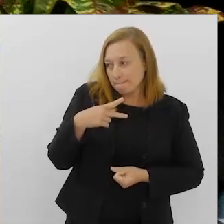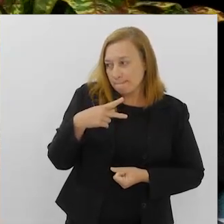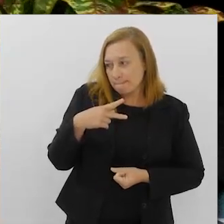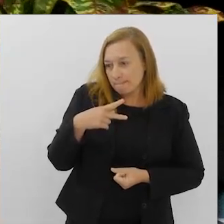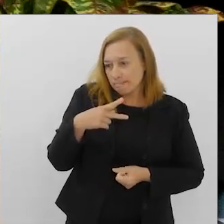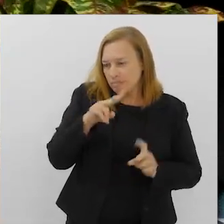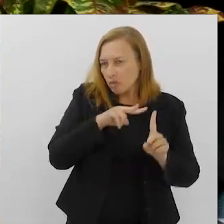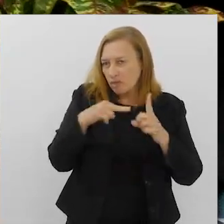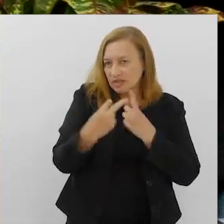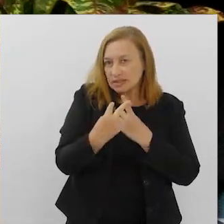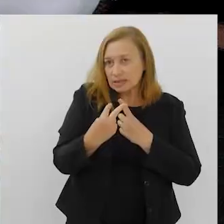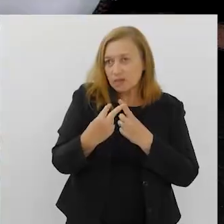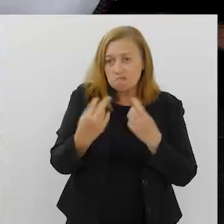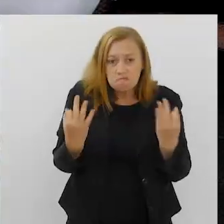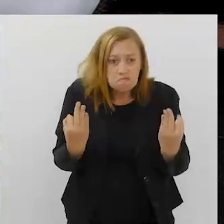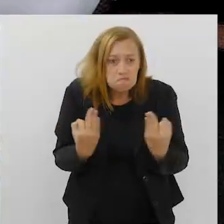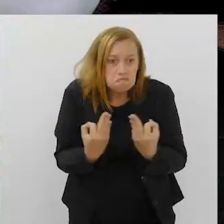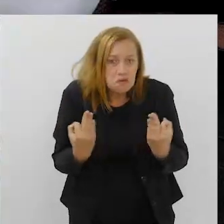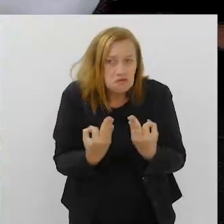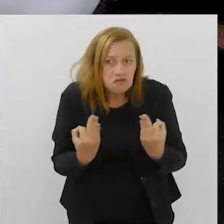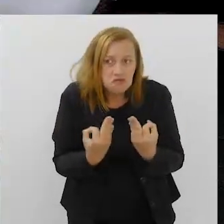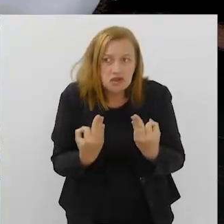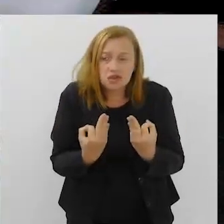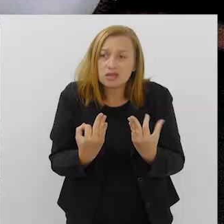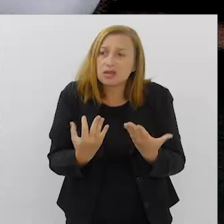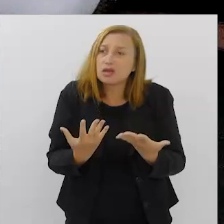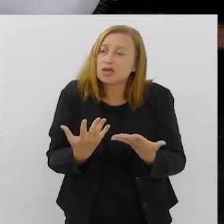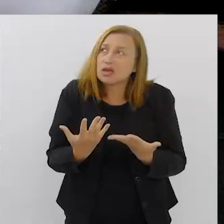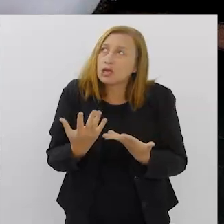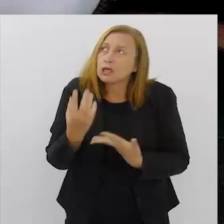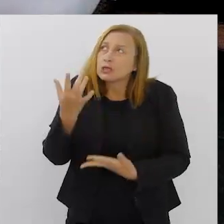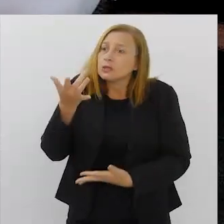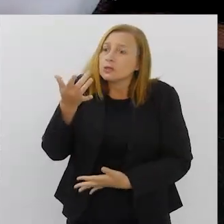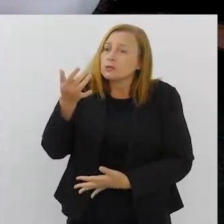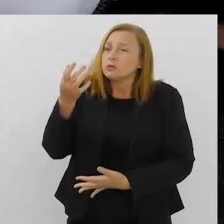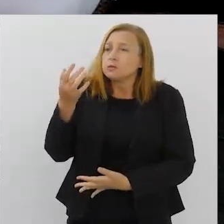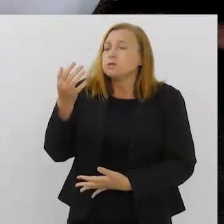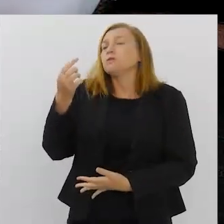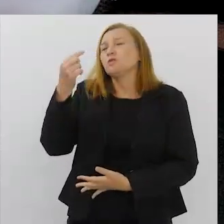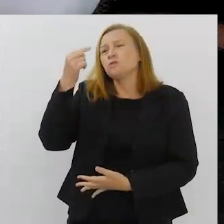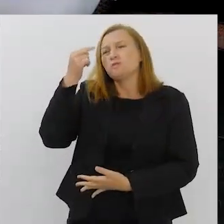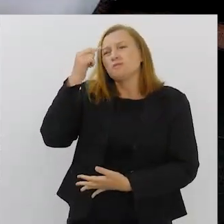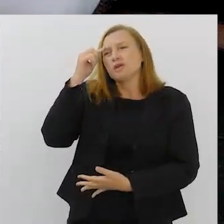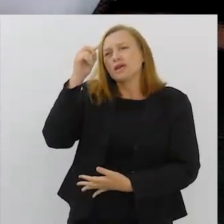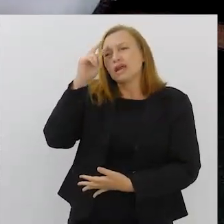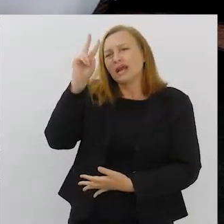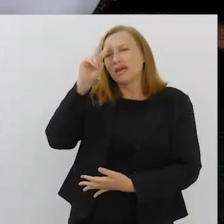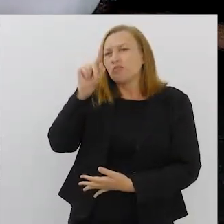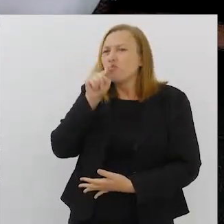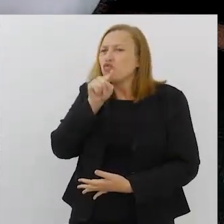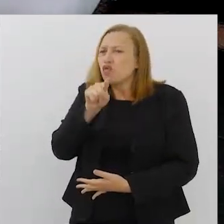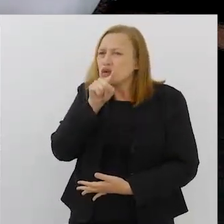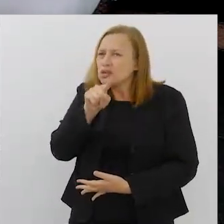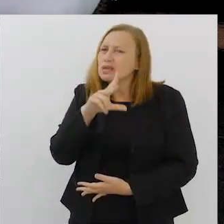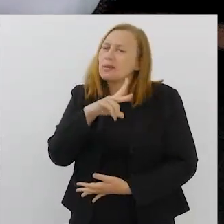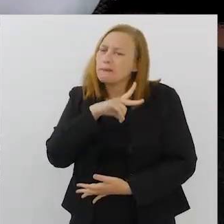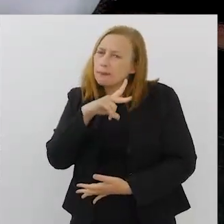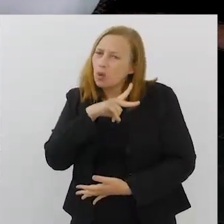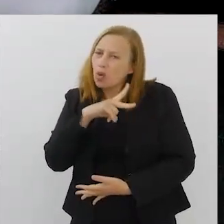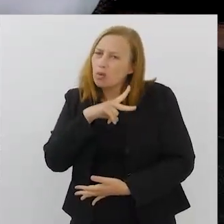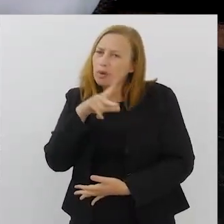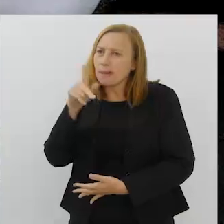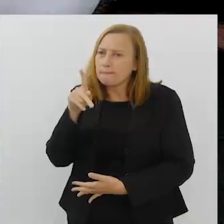uma perspectiva tão rica que me vem à mente assim, a ideia de